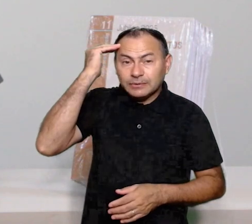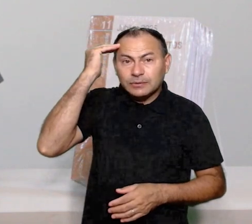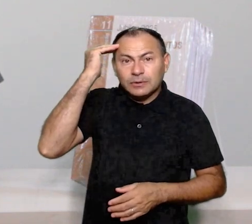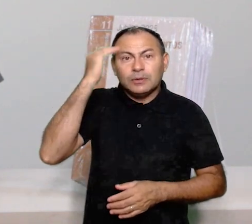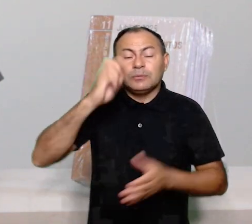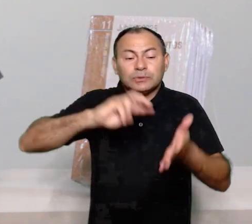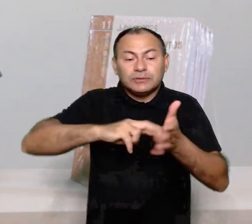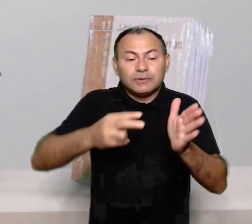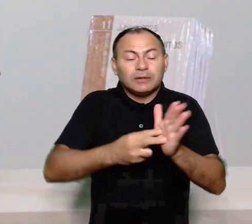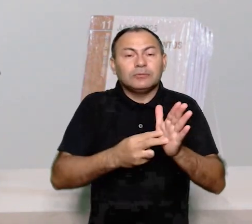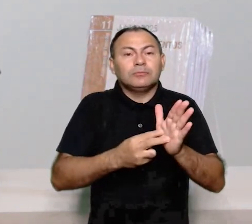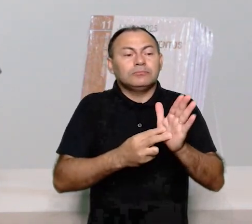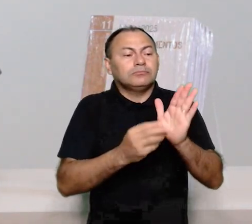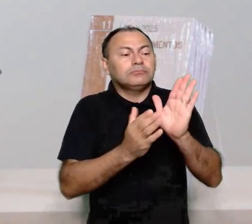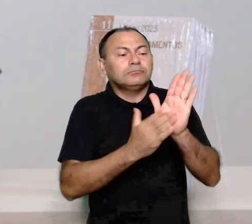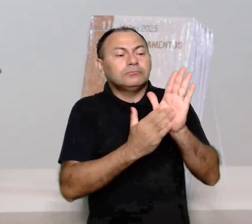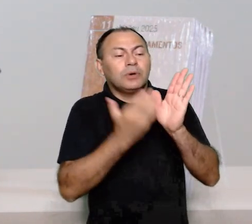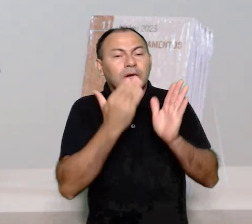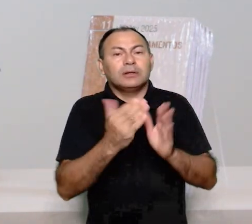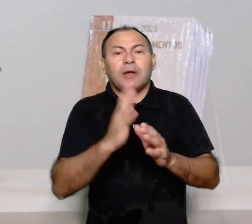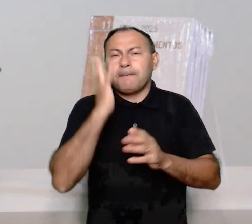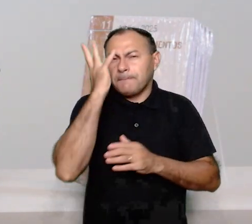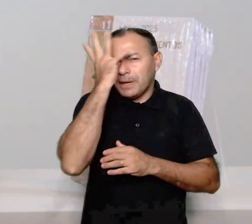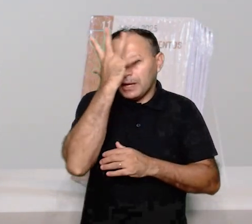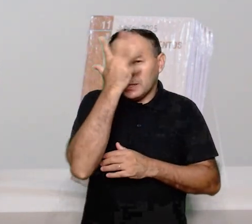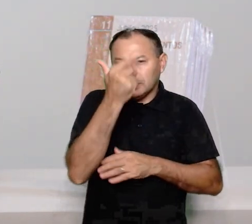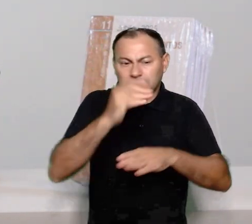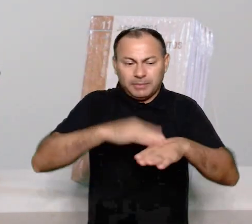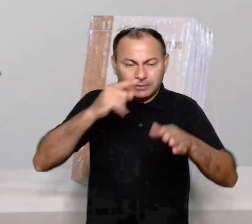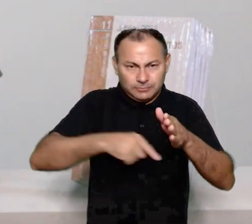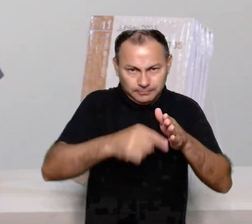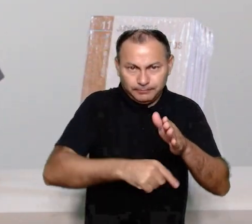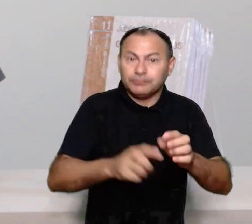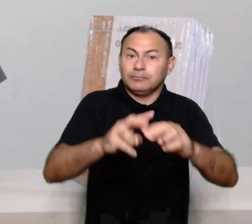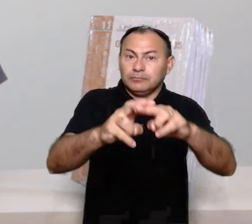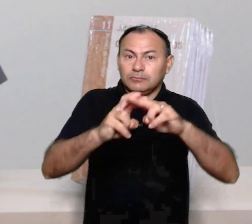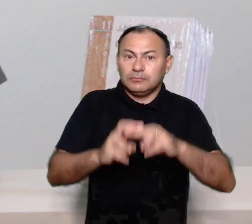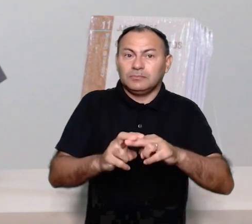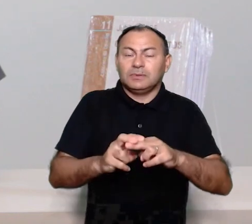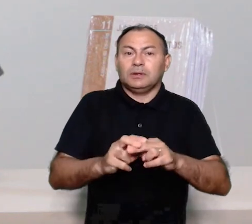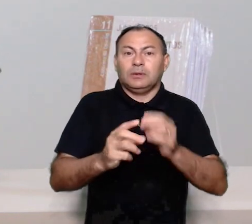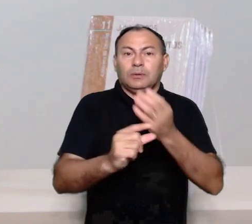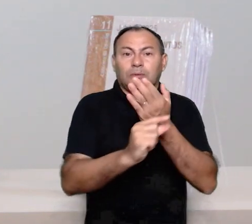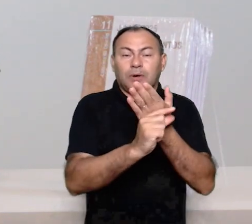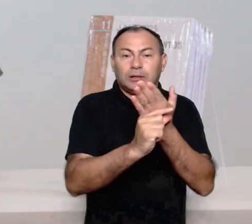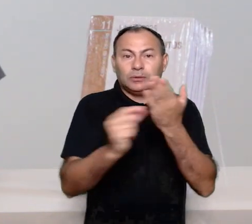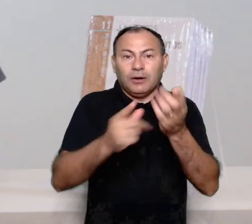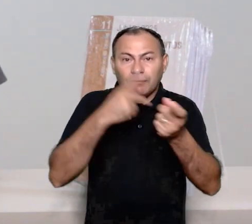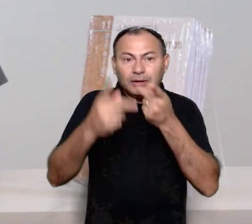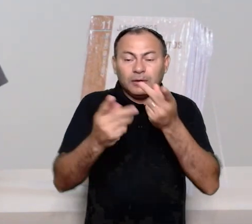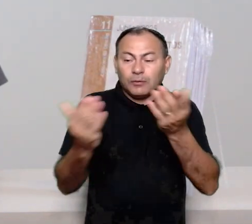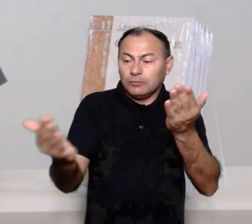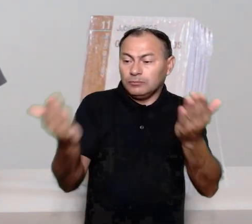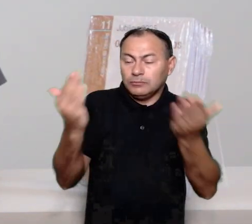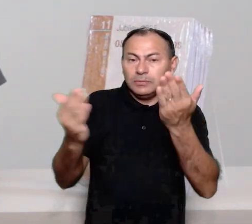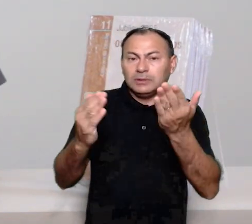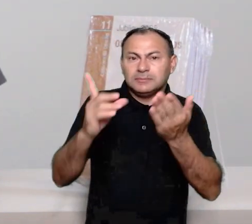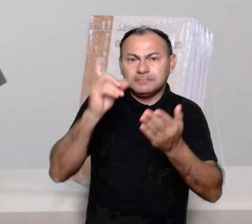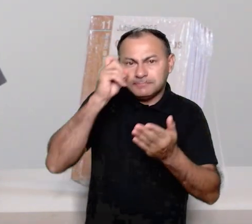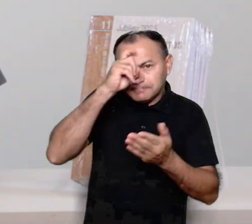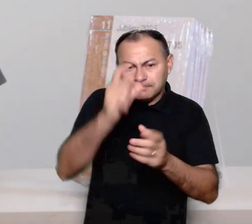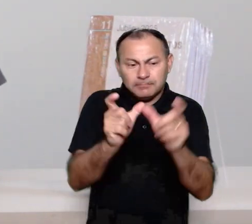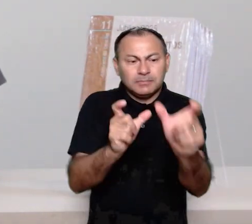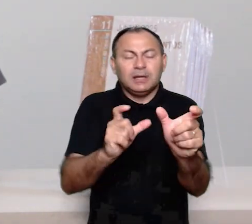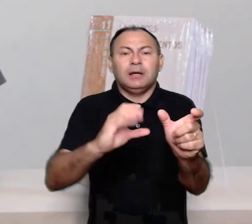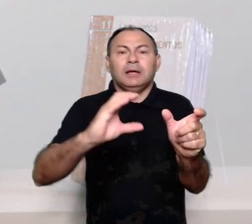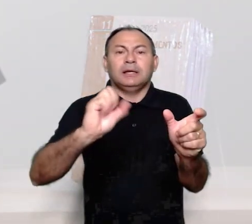seu significado profundo, na sua beleza mais profunda. Por isso o autor, inclusive, compara a complexidade